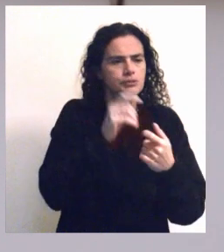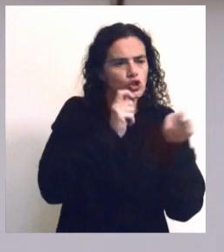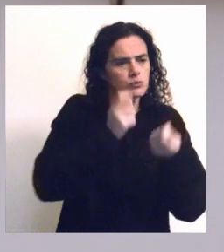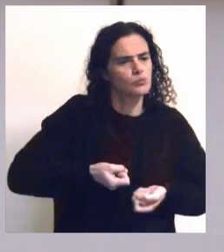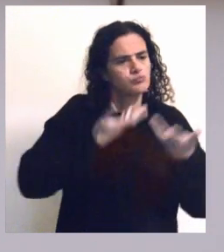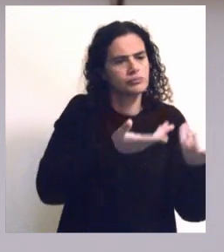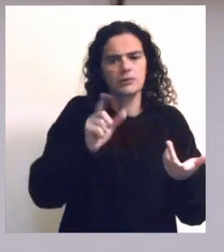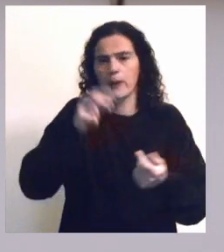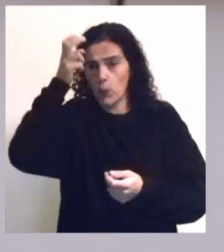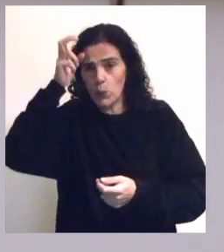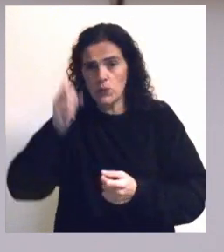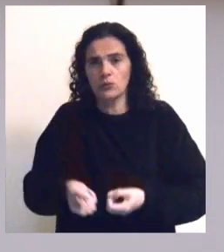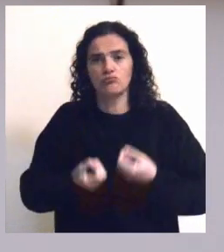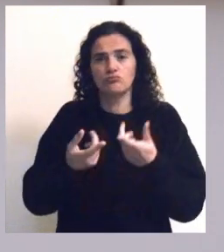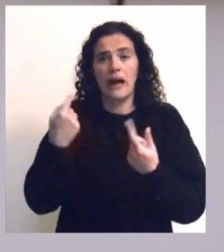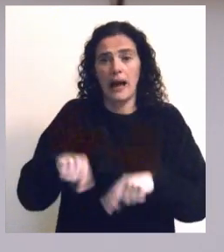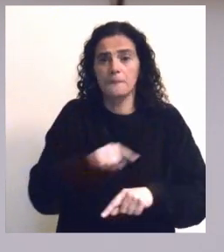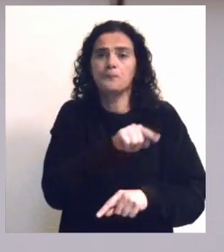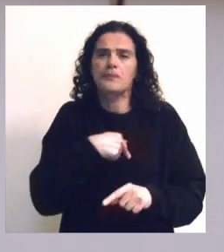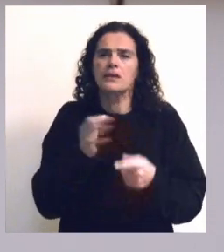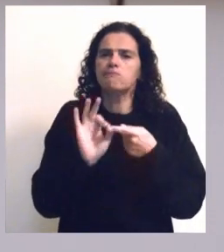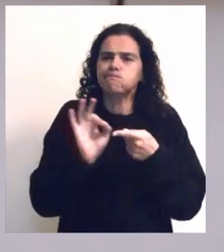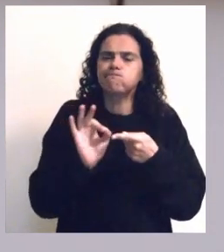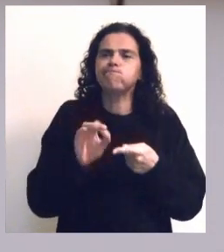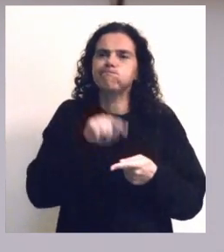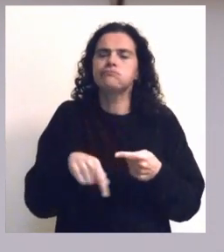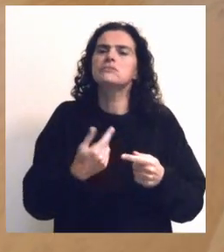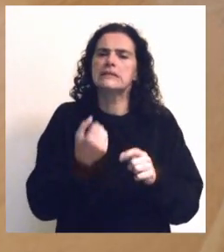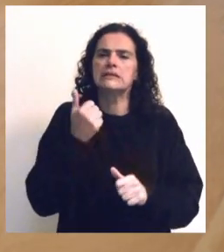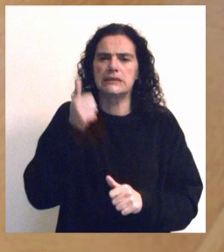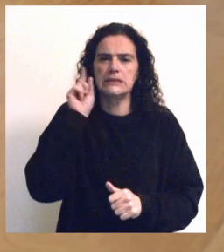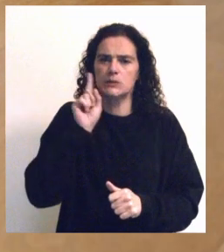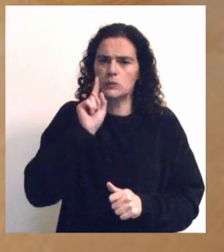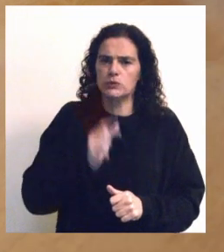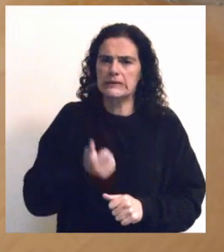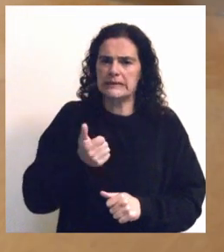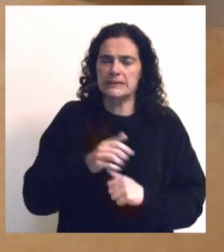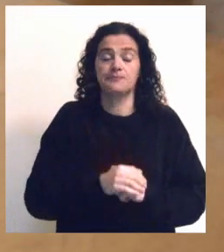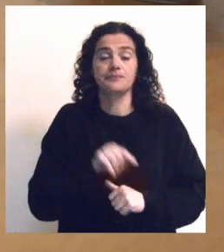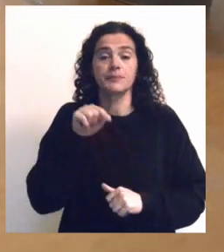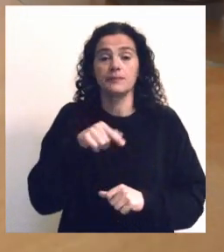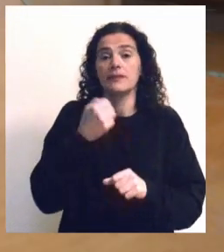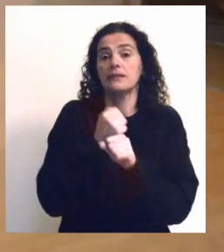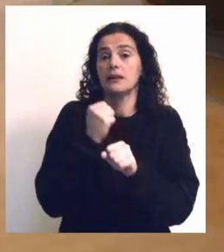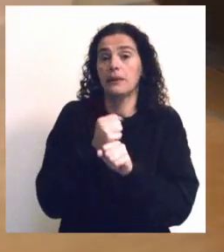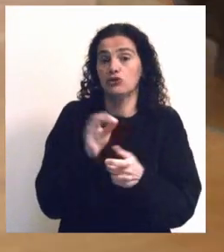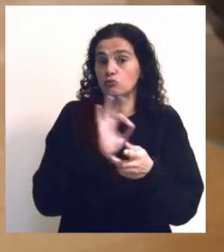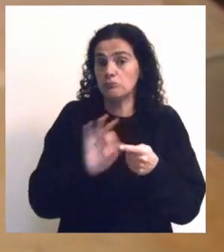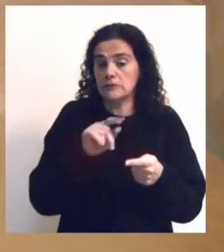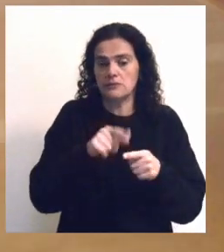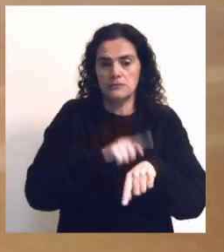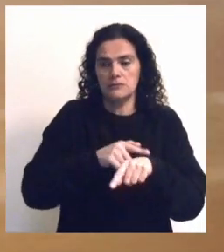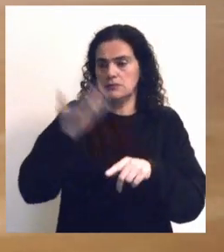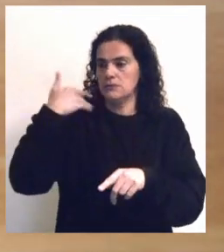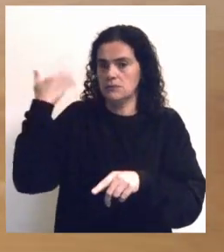vista plástico, quer do ponto de vista conceptual, é um aspecto determinante. Nesta obra em